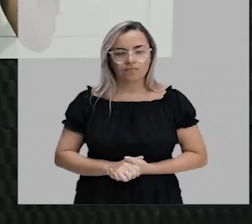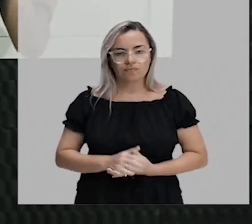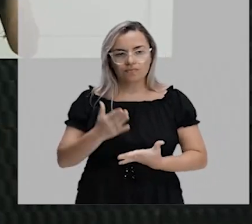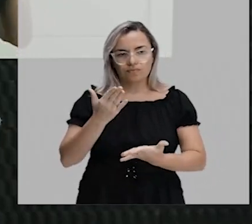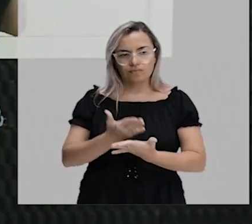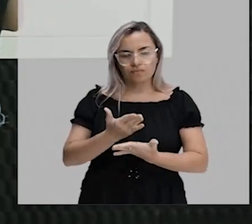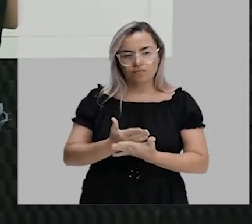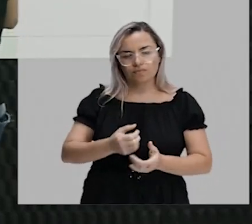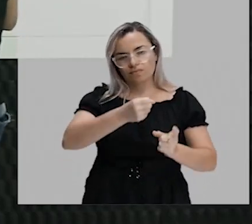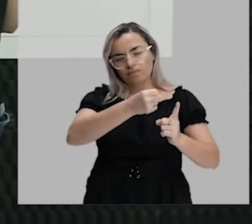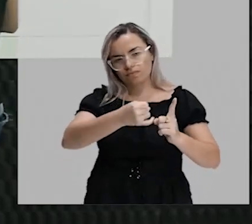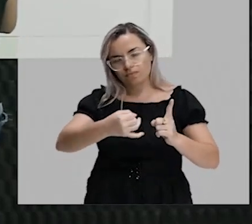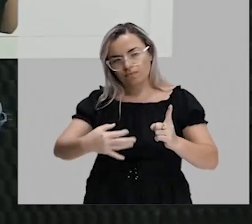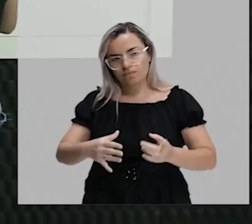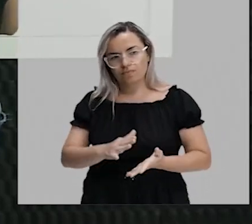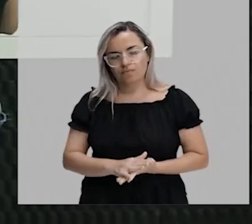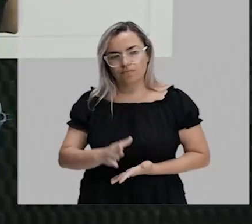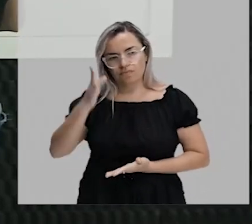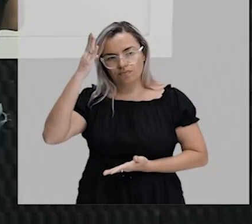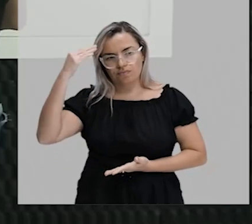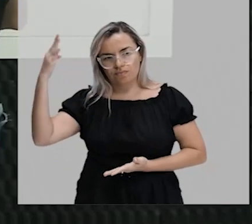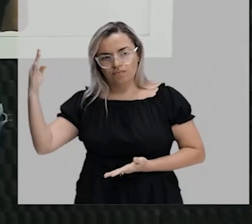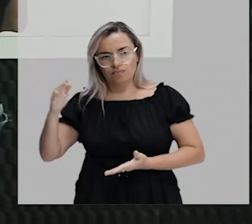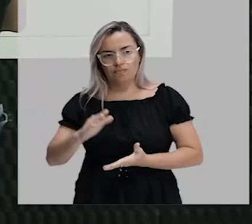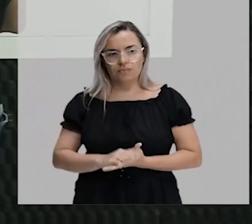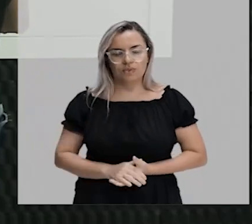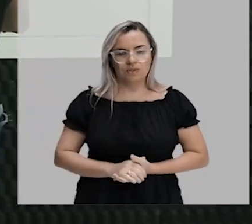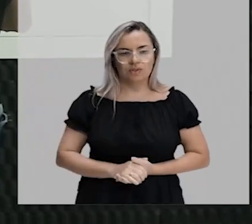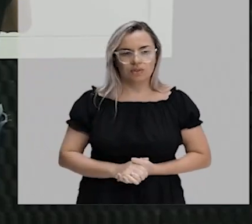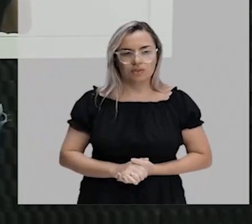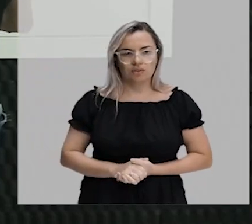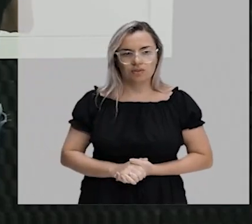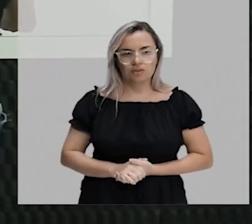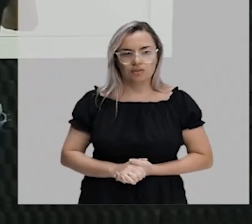nossa descrição, a famosa deontologia.